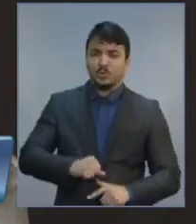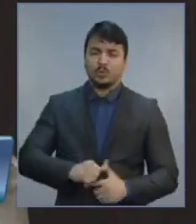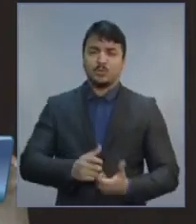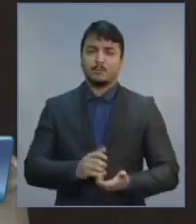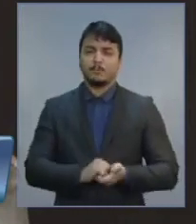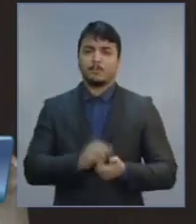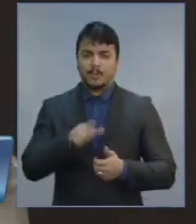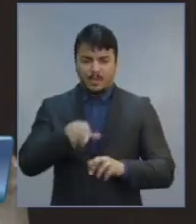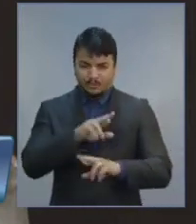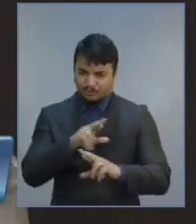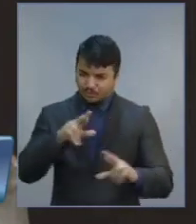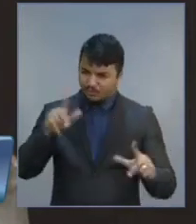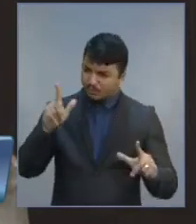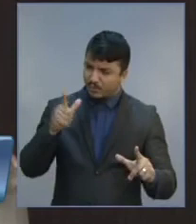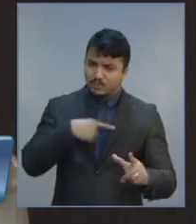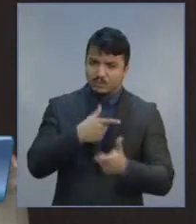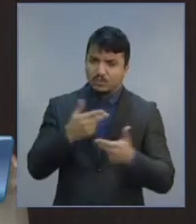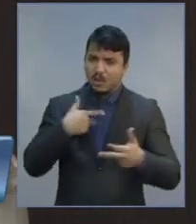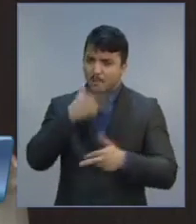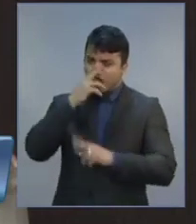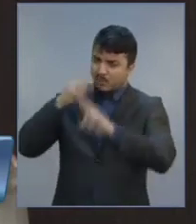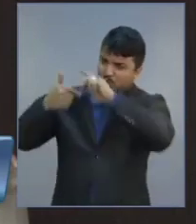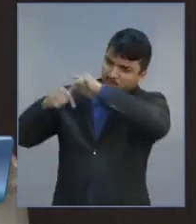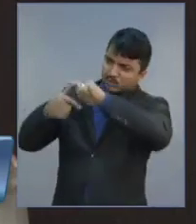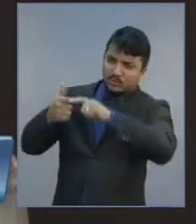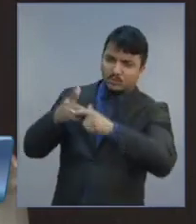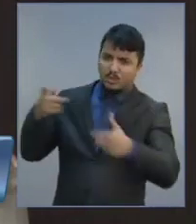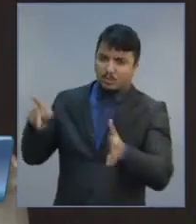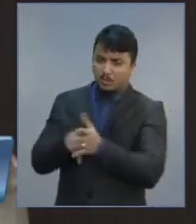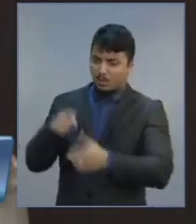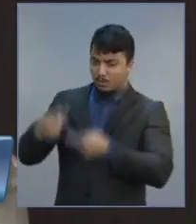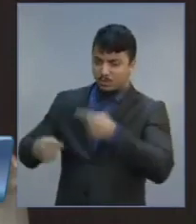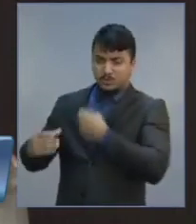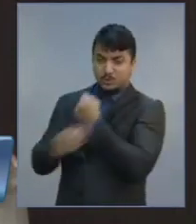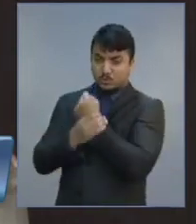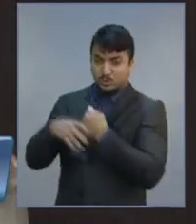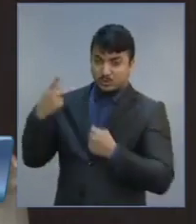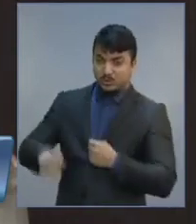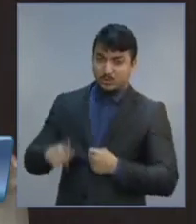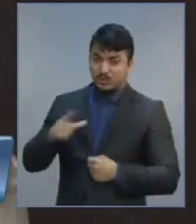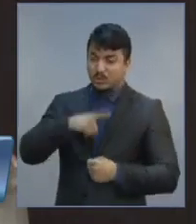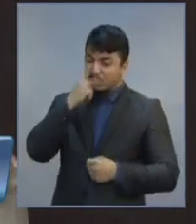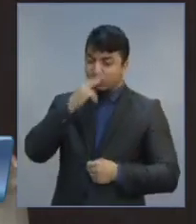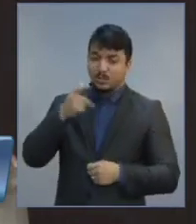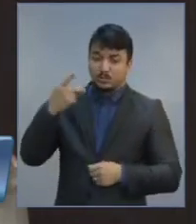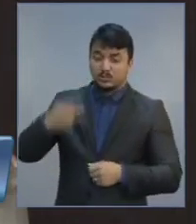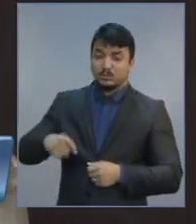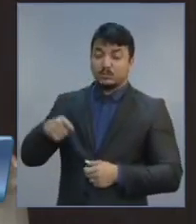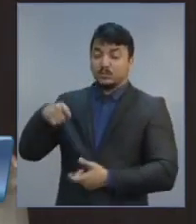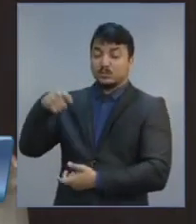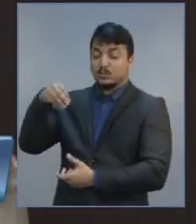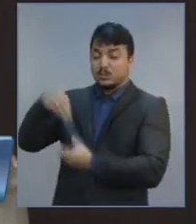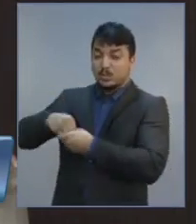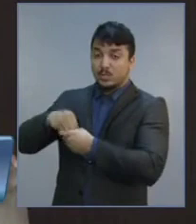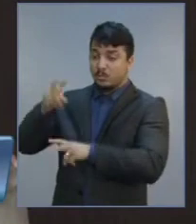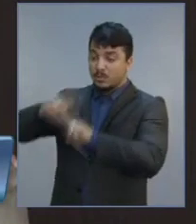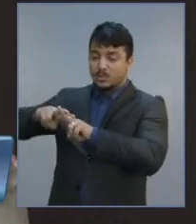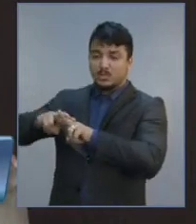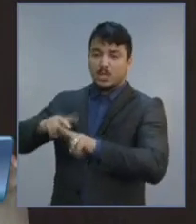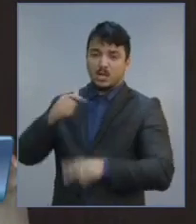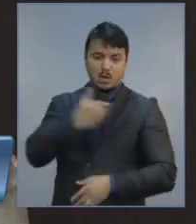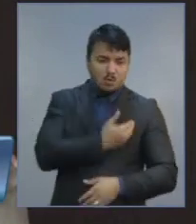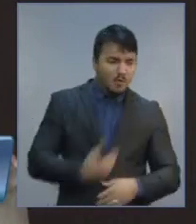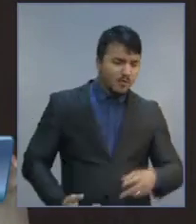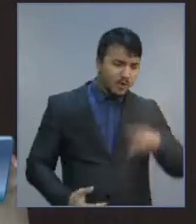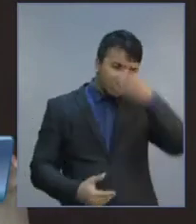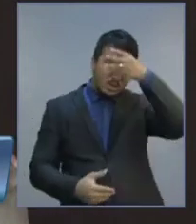diferenciar do que há de mais reacionário e conservador em matéria de política de segurança pública e penitenciária, o governo Camilo